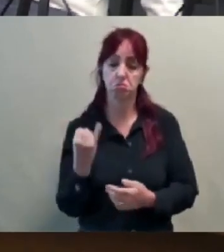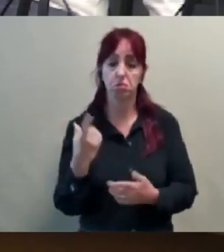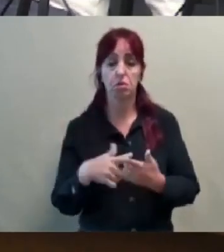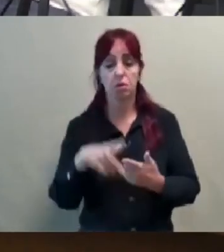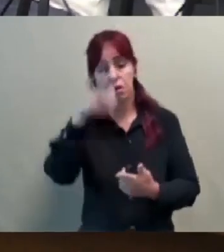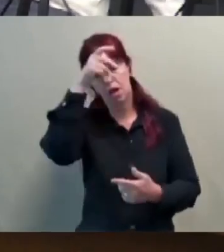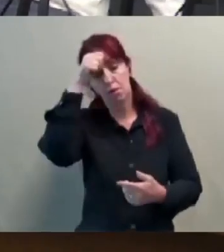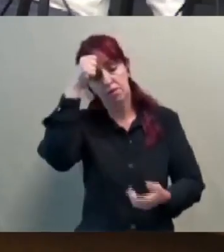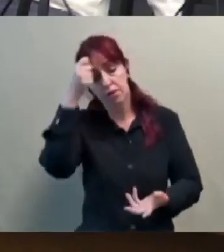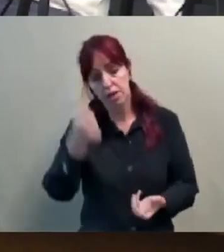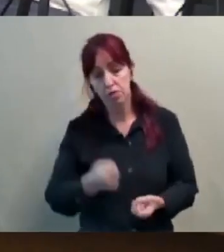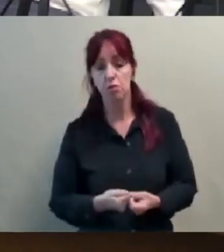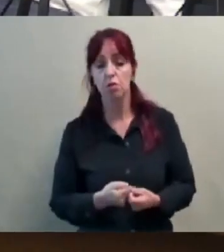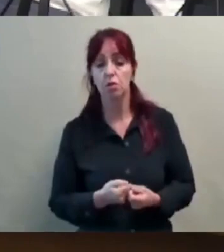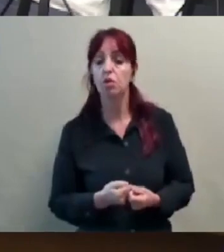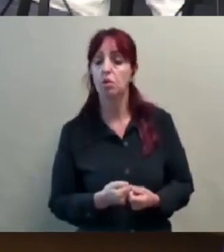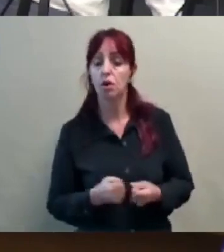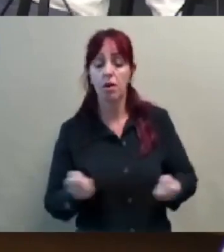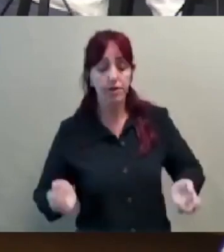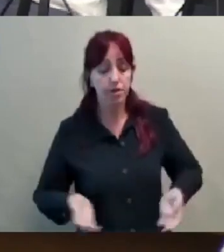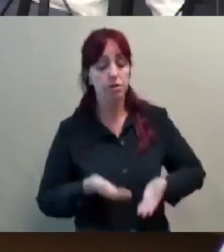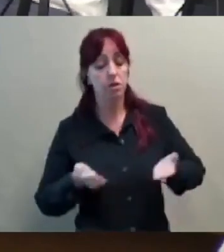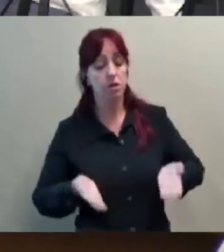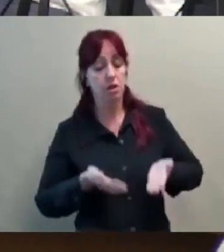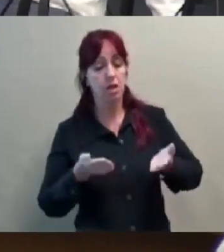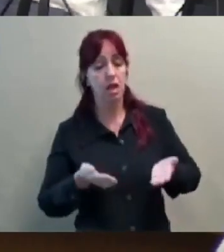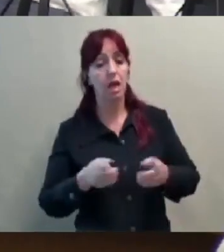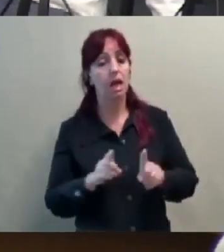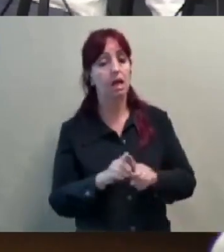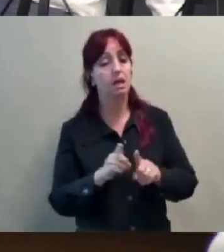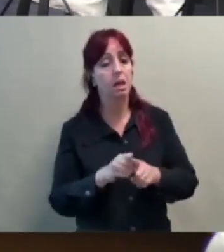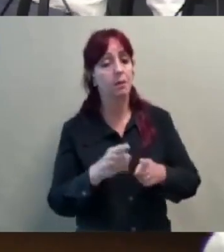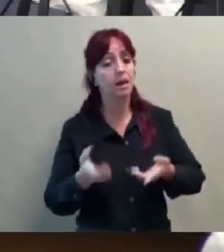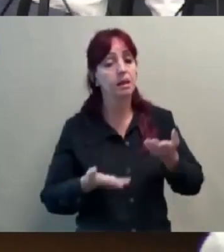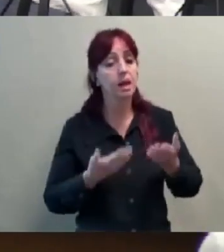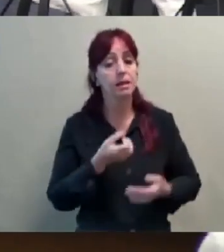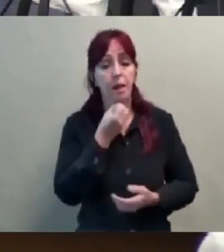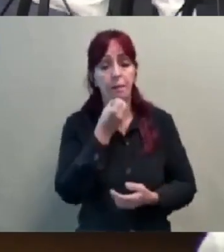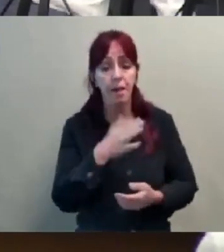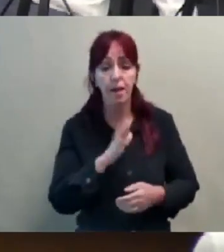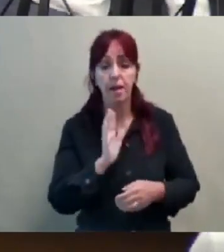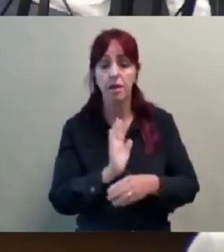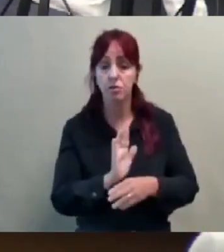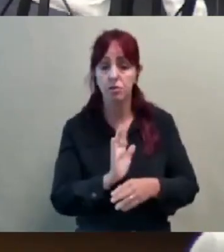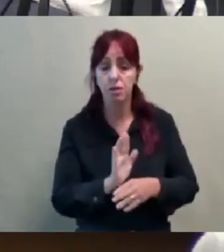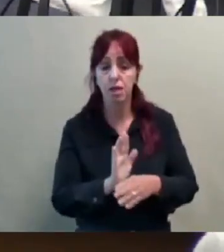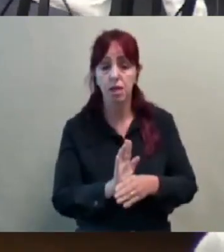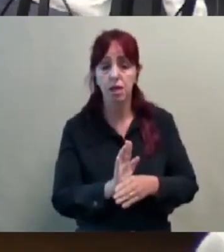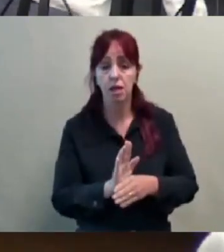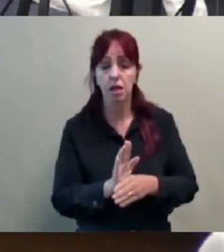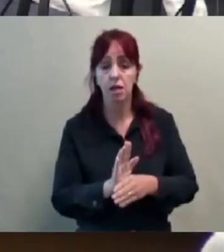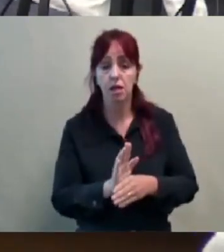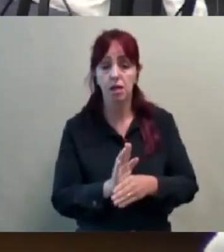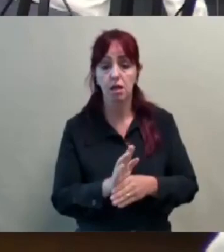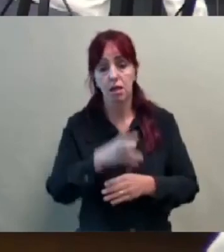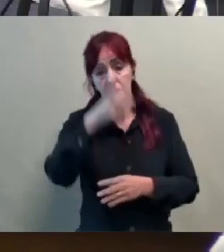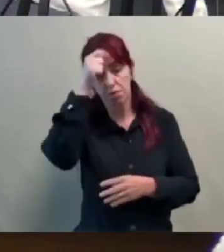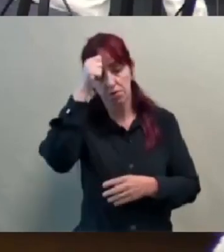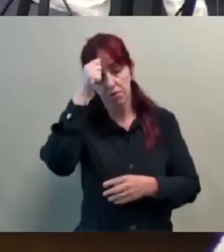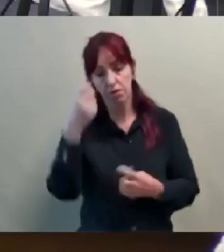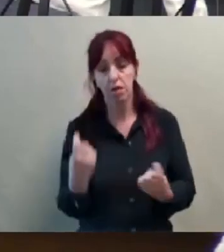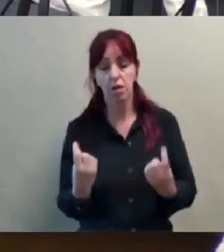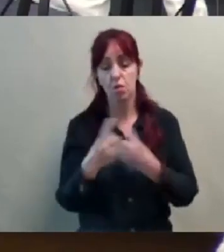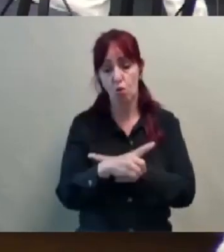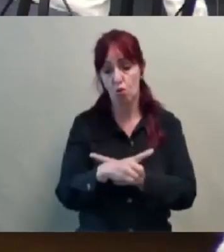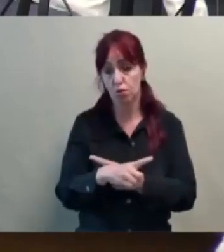vez de impulsionar, em vez de tratar bem aqueles que empreendem na cidade, normalmente tem um comportamento totalmente oposto.